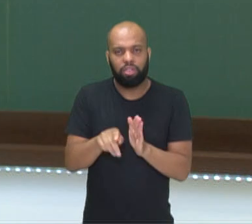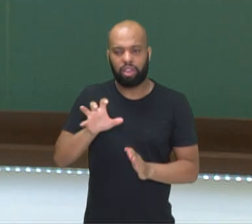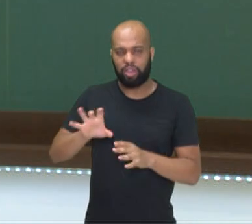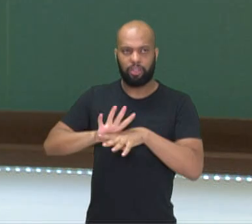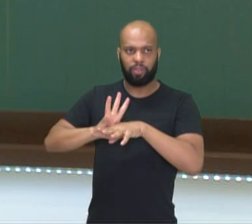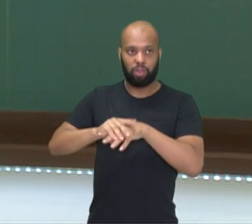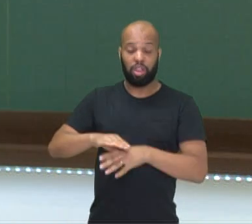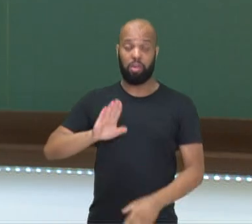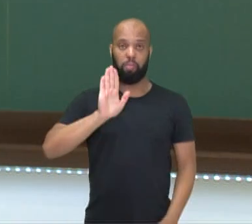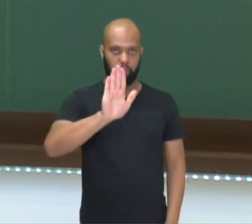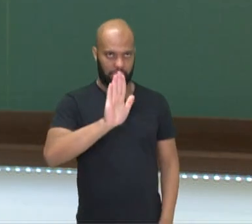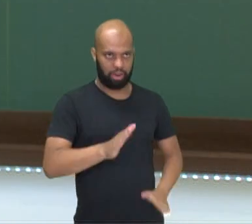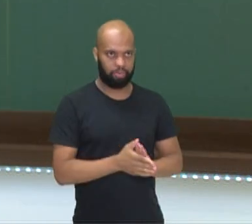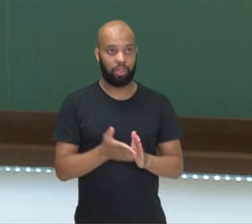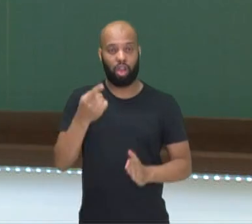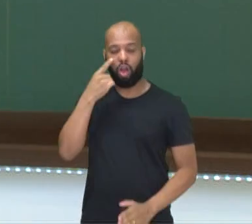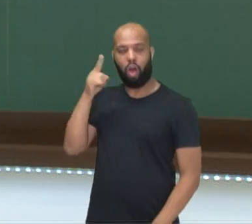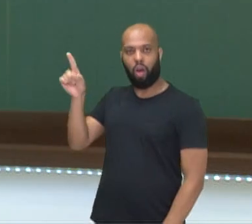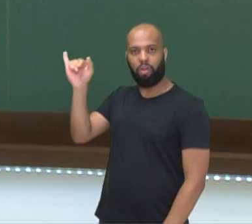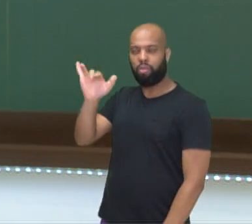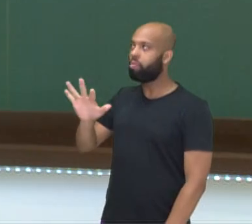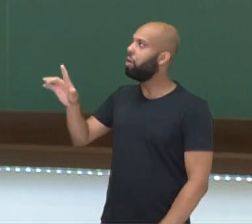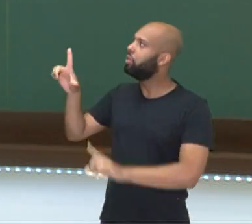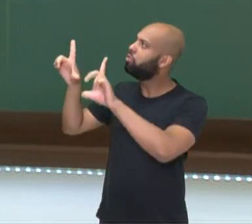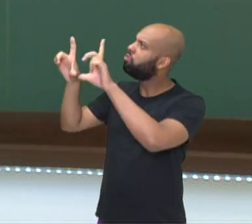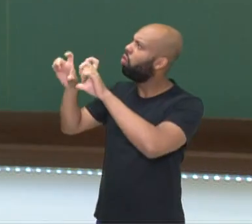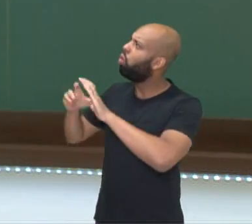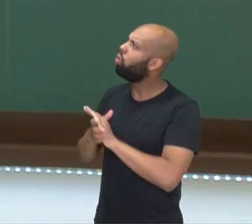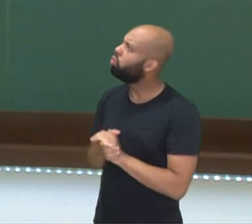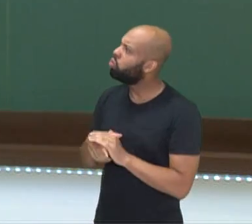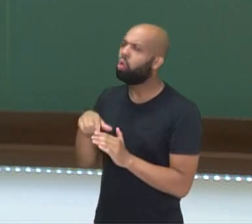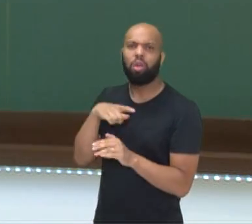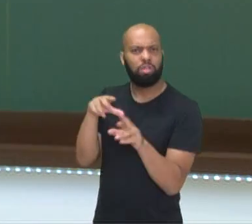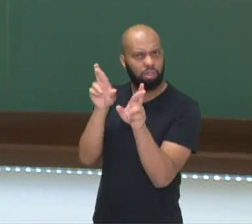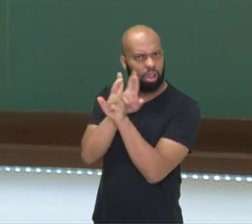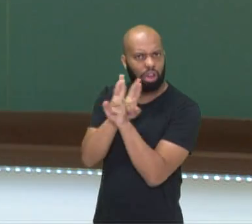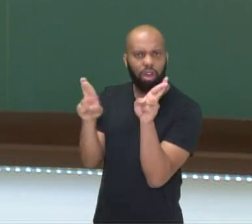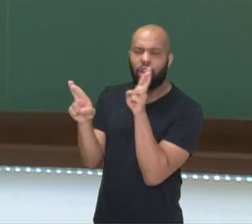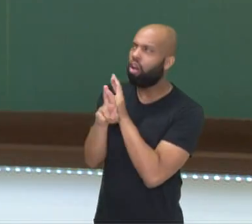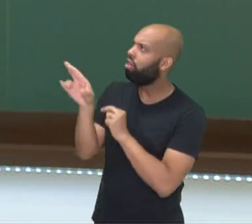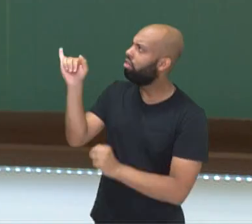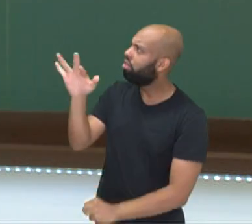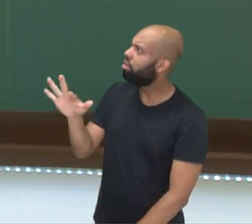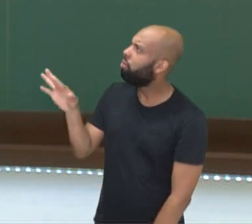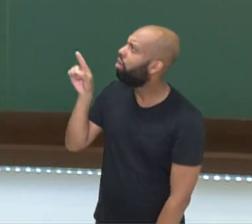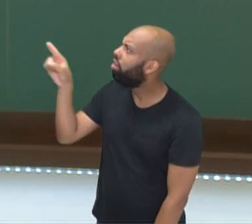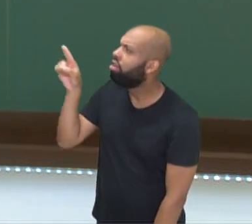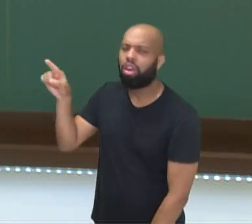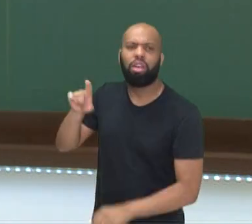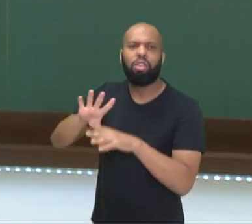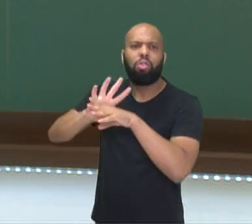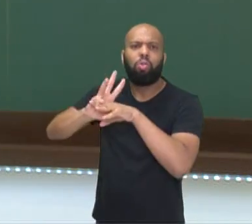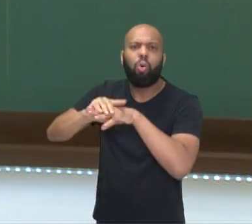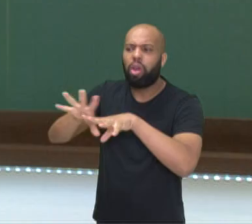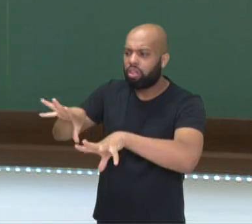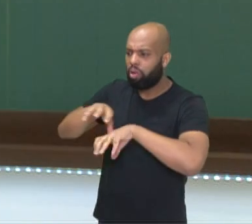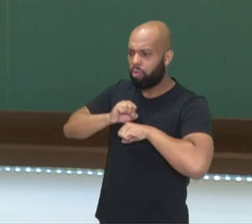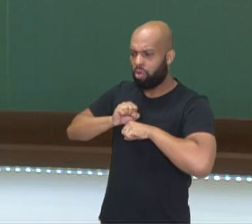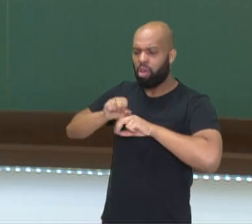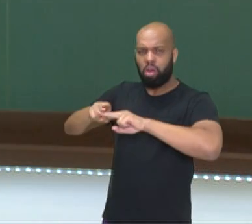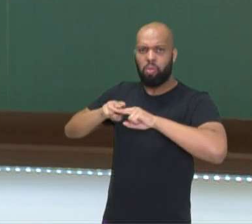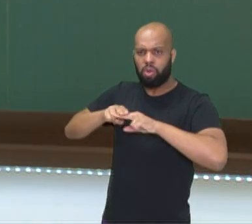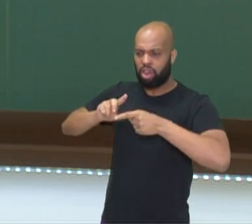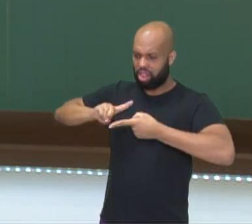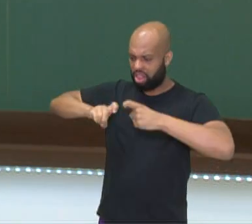Mas antes de tudo, vamos observar essa imagem? Qual é a relação dessa imagem com doenças causadas por